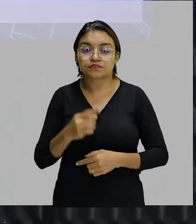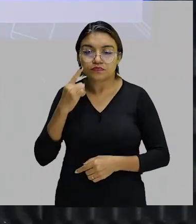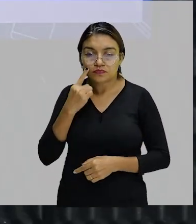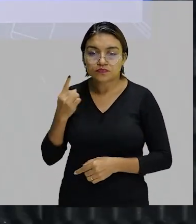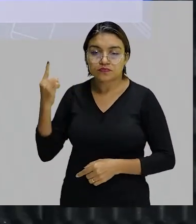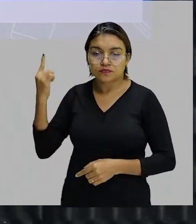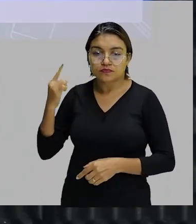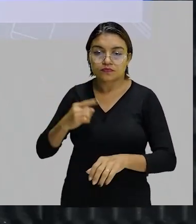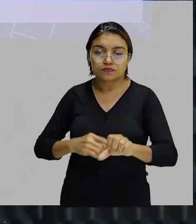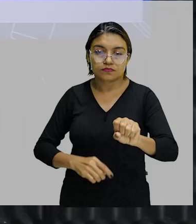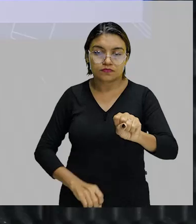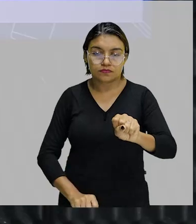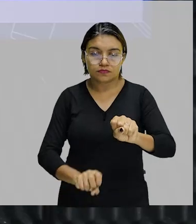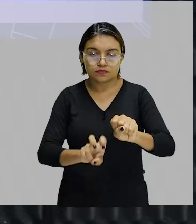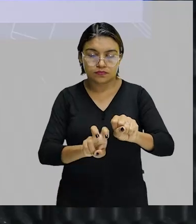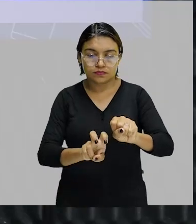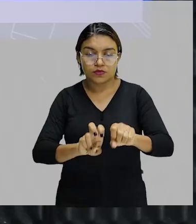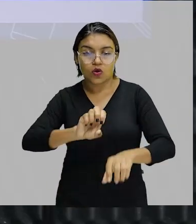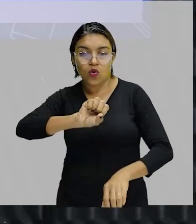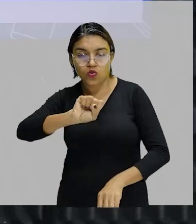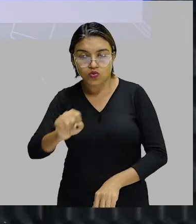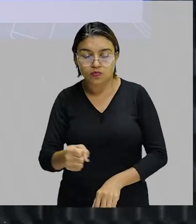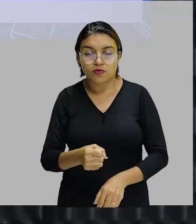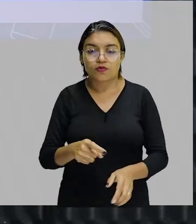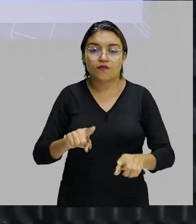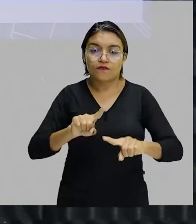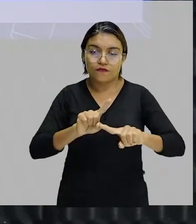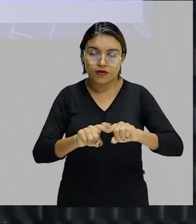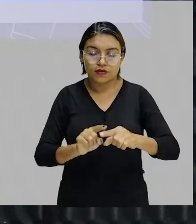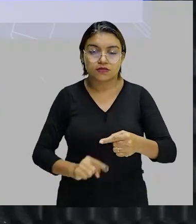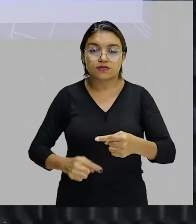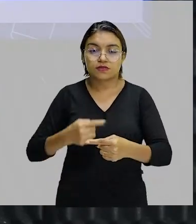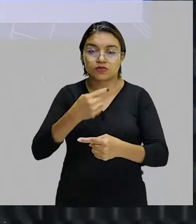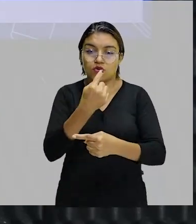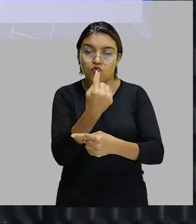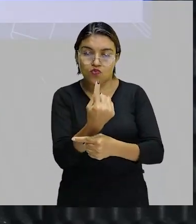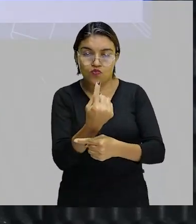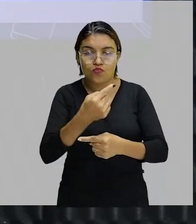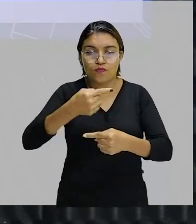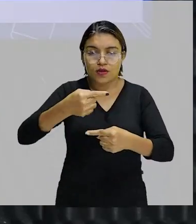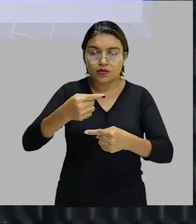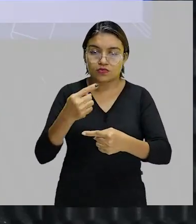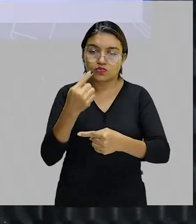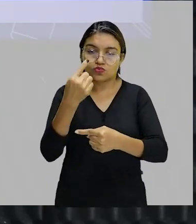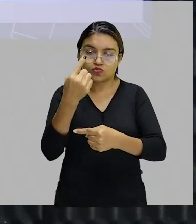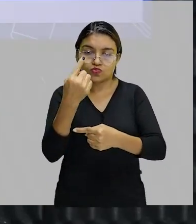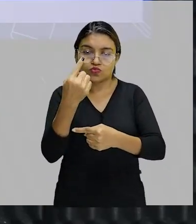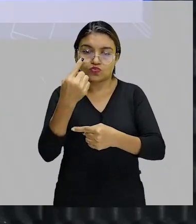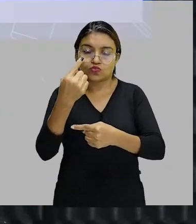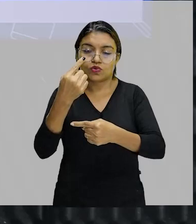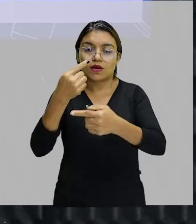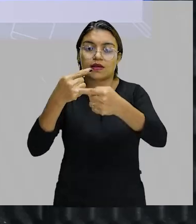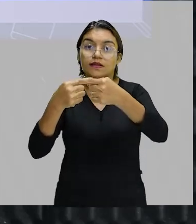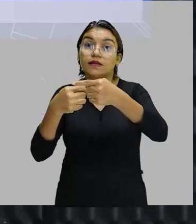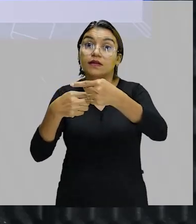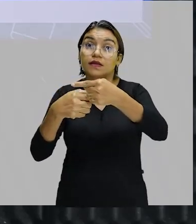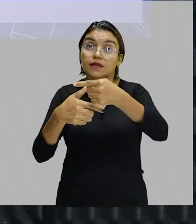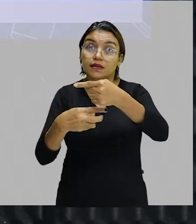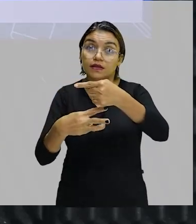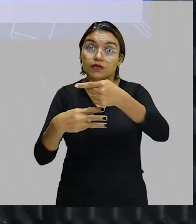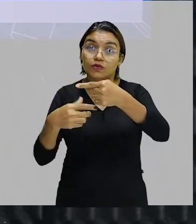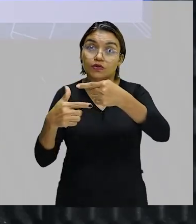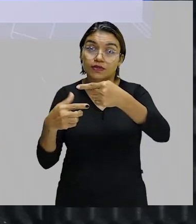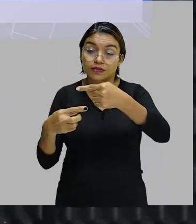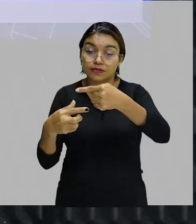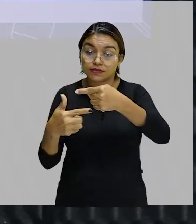ficar 8.000 vezes 1 menos 1/32 e lá no denominador, 1 menos meio, o próprio